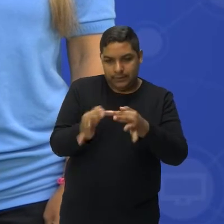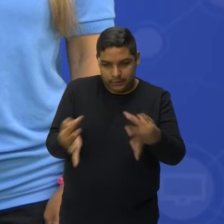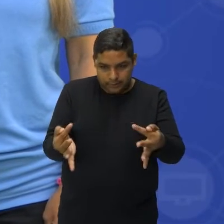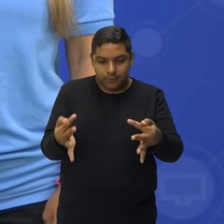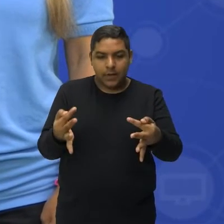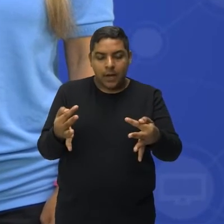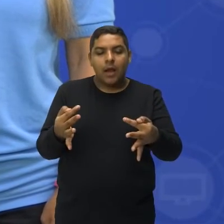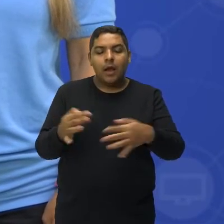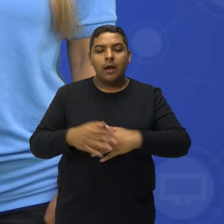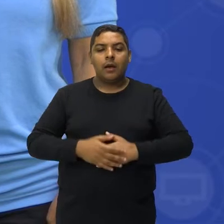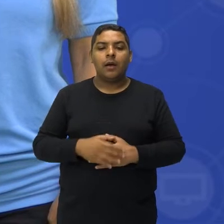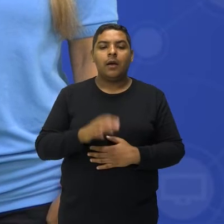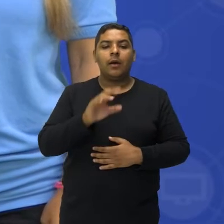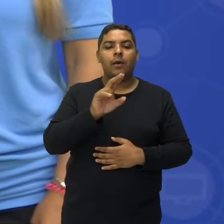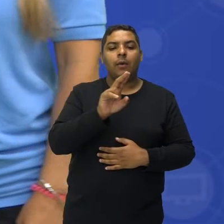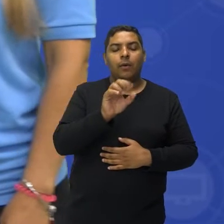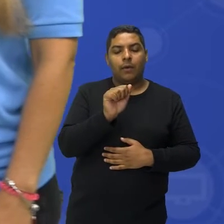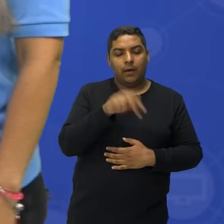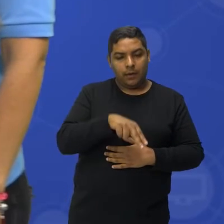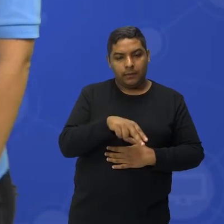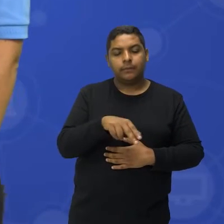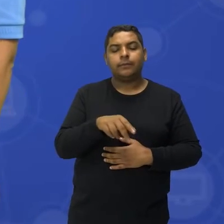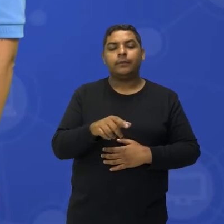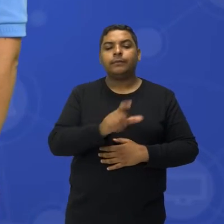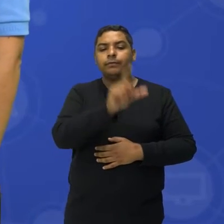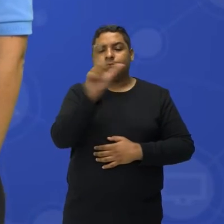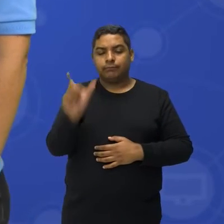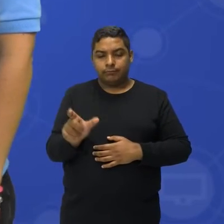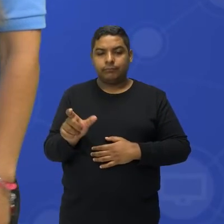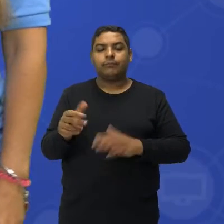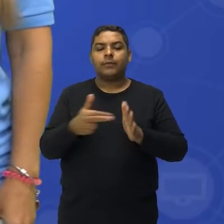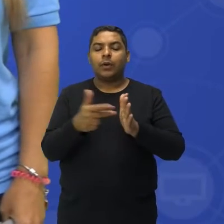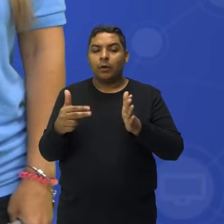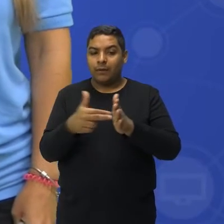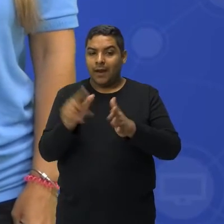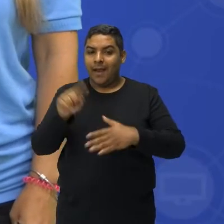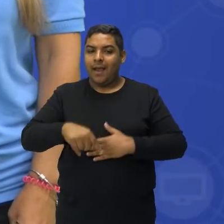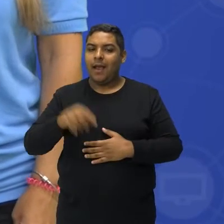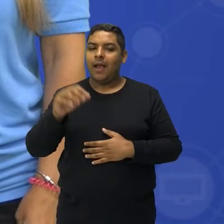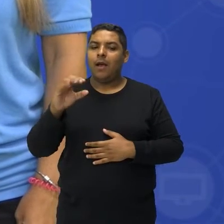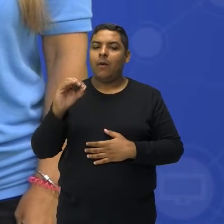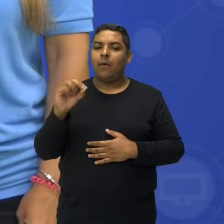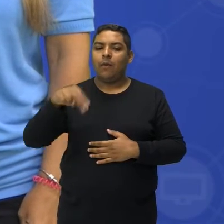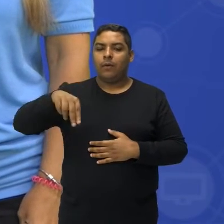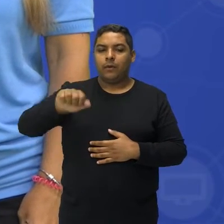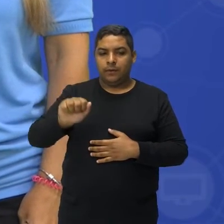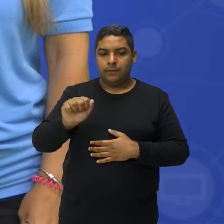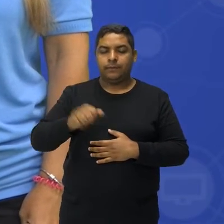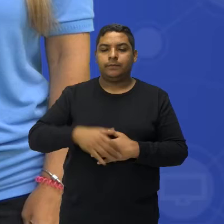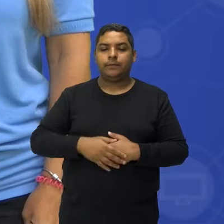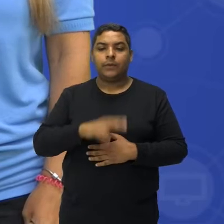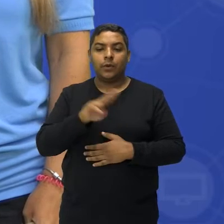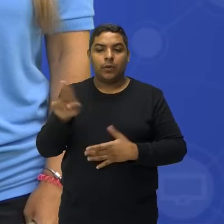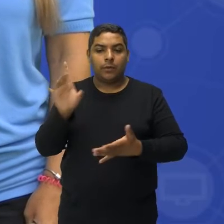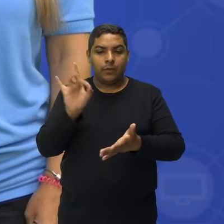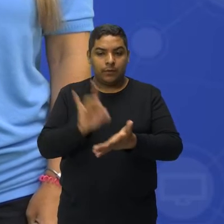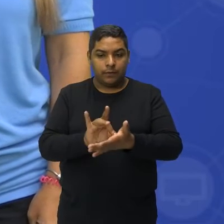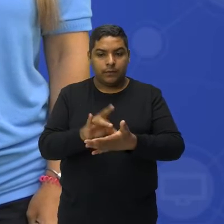né, o sufixo que eu apresentei para vocês agora há pouco, para acetona, é ona. Então, o nome oficial para esse composto